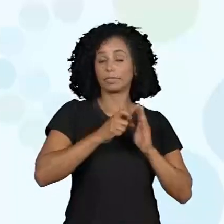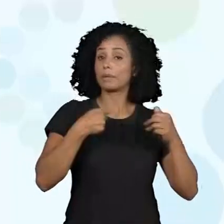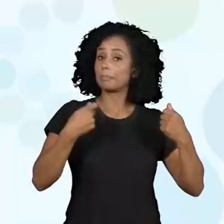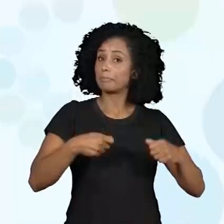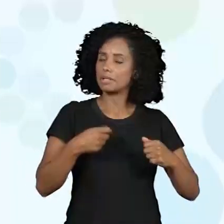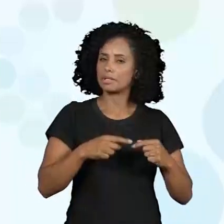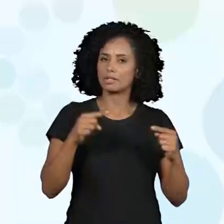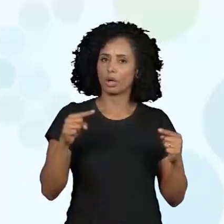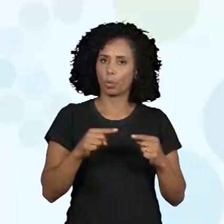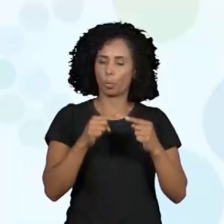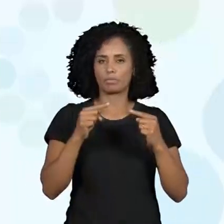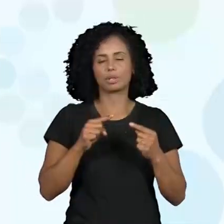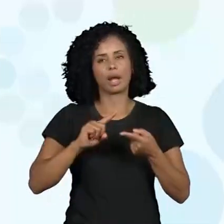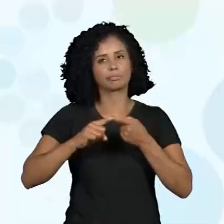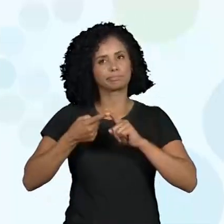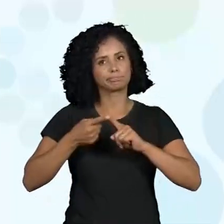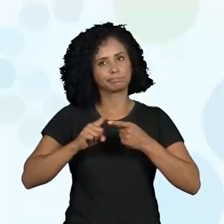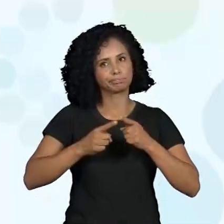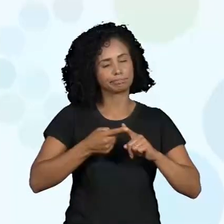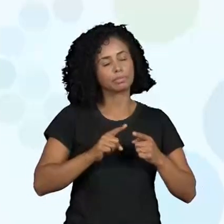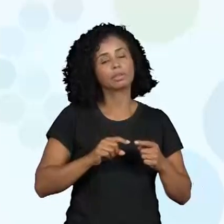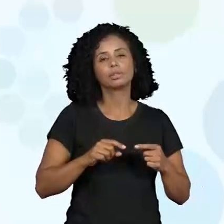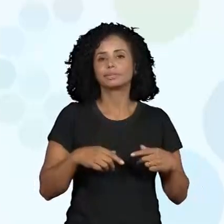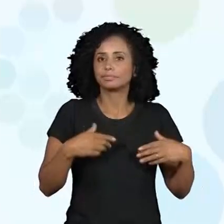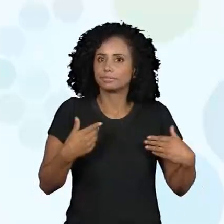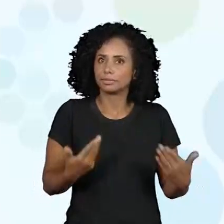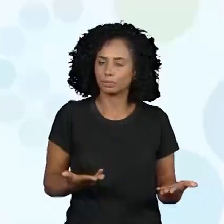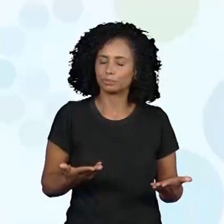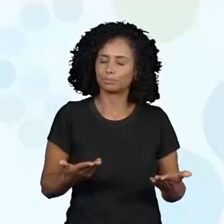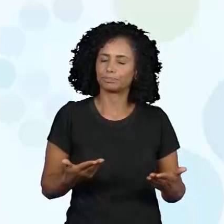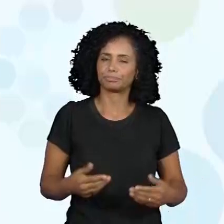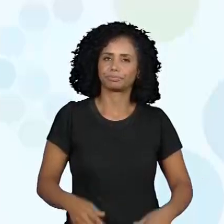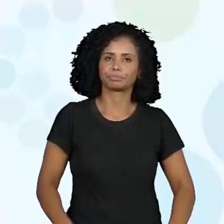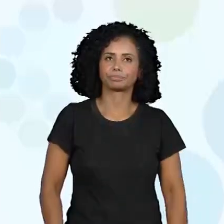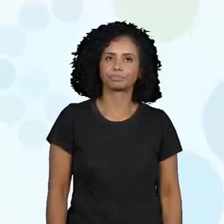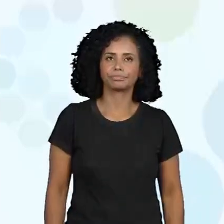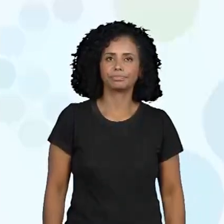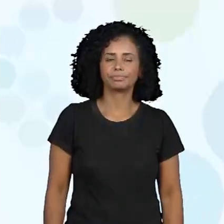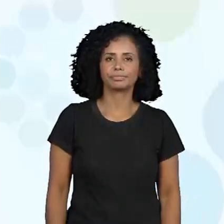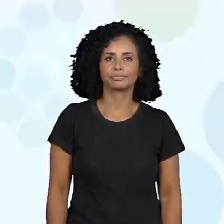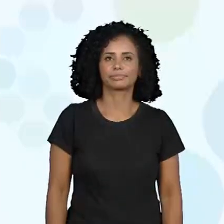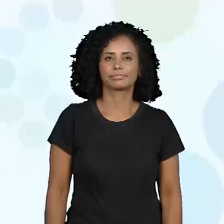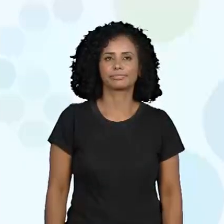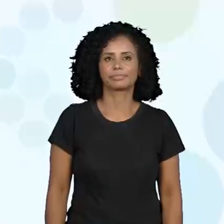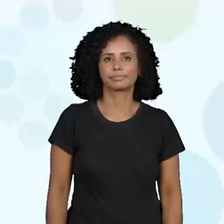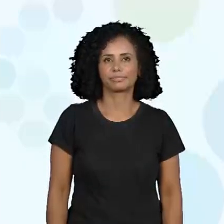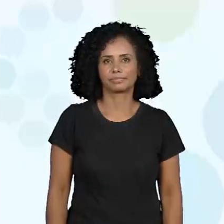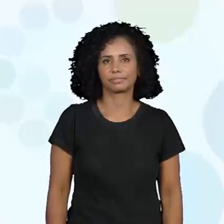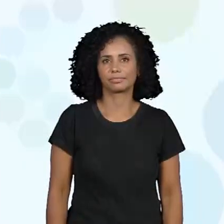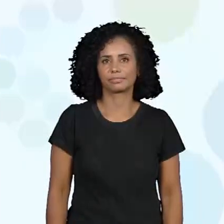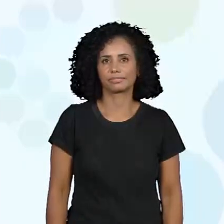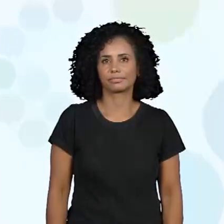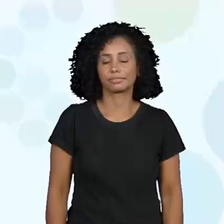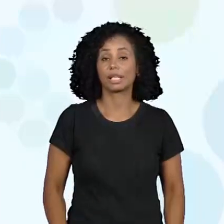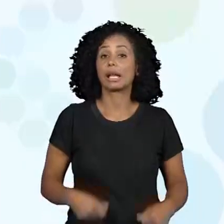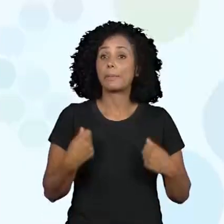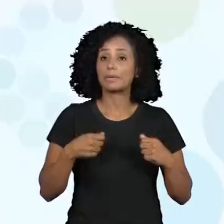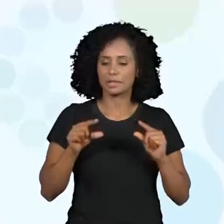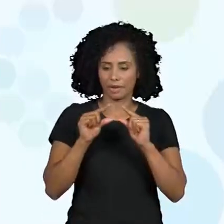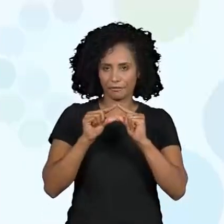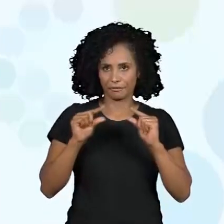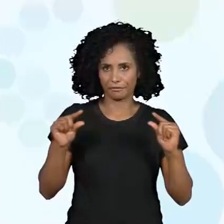estar de acordo ou seja E aí e concordando